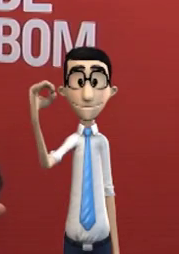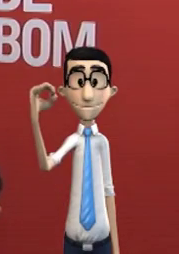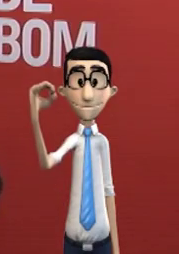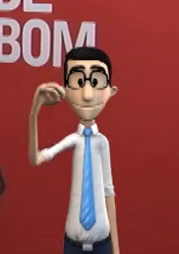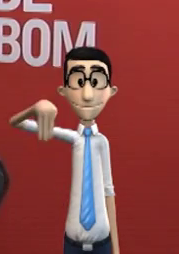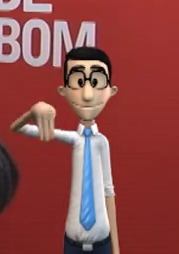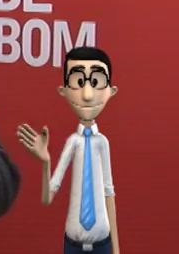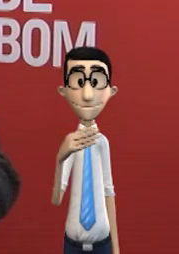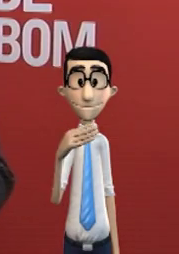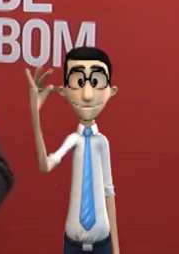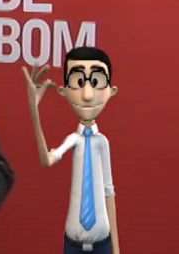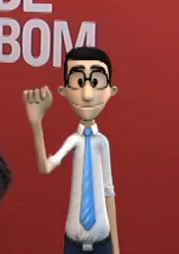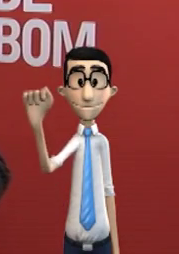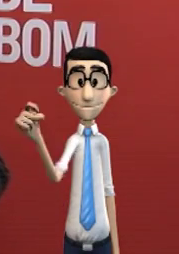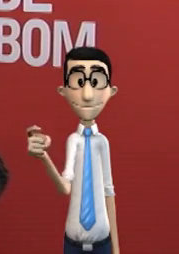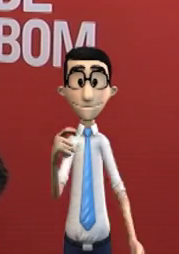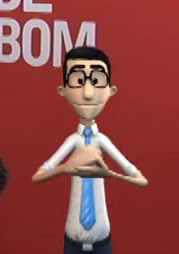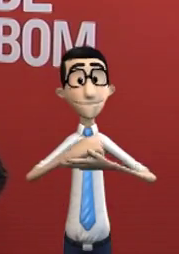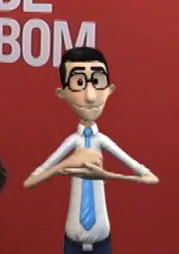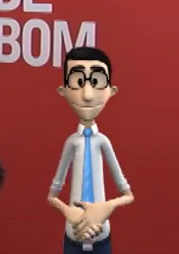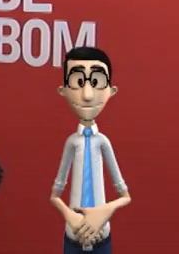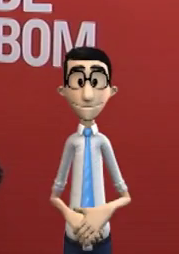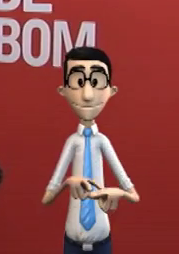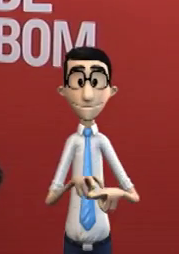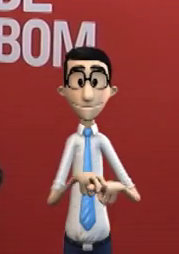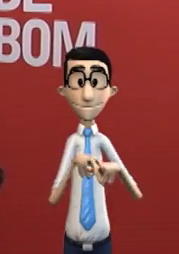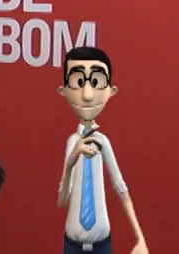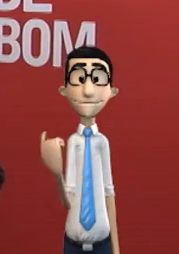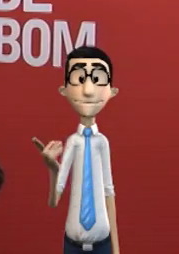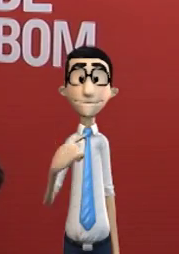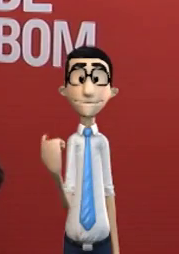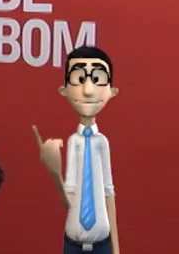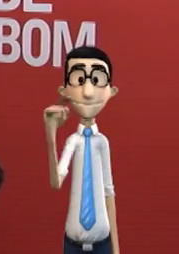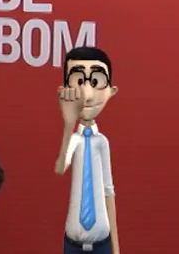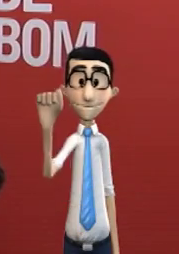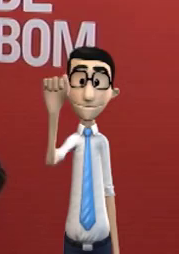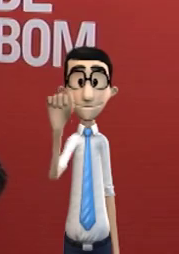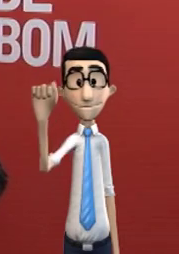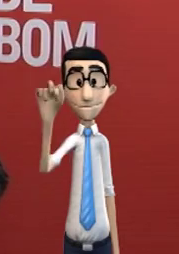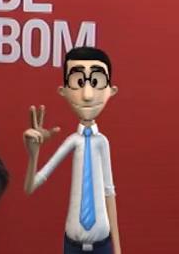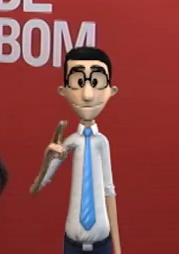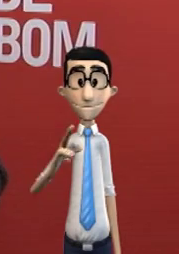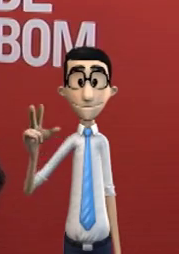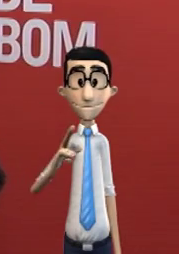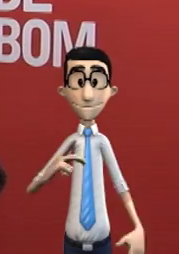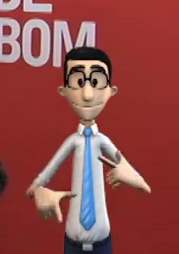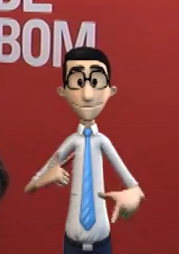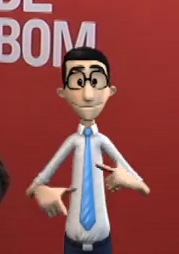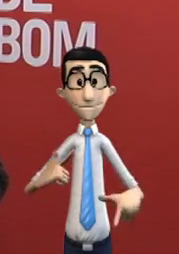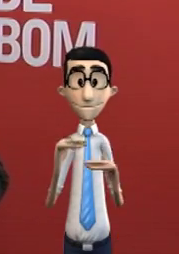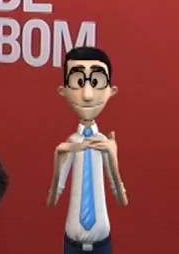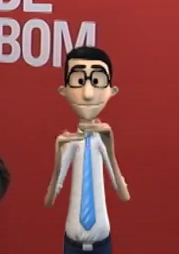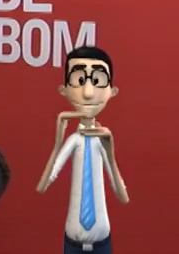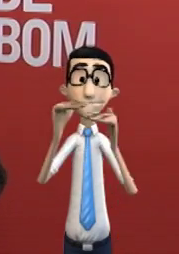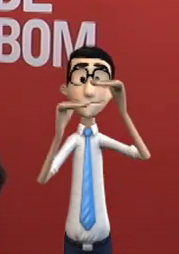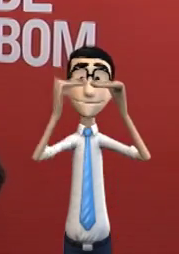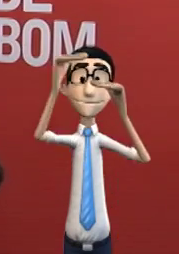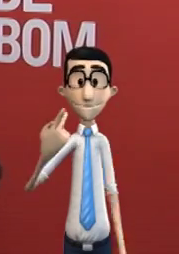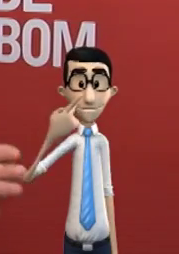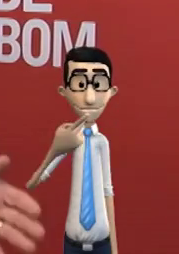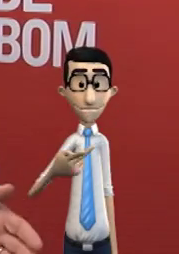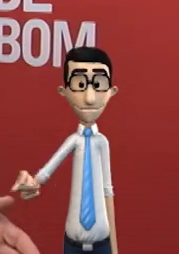Convention, Indivisitor de Biro, agradece também a sua contribuição pelo Runtex. É através dessa contribuição que a nossa entidade privada